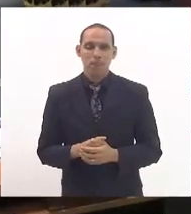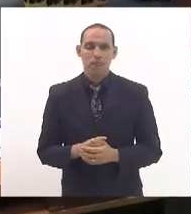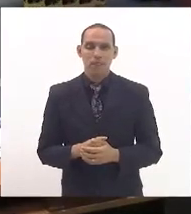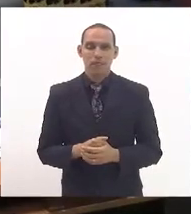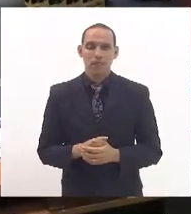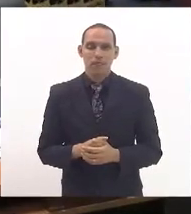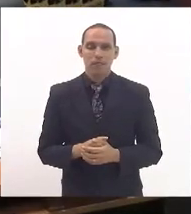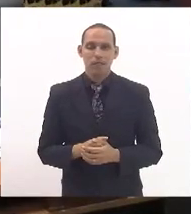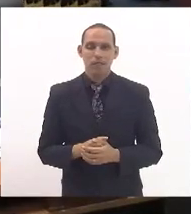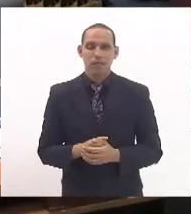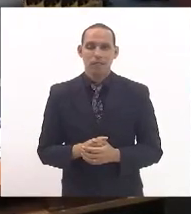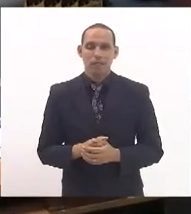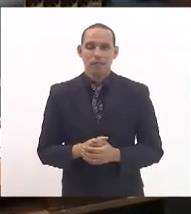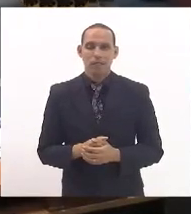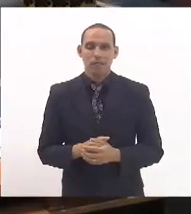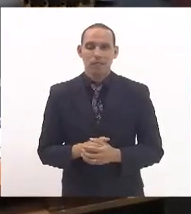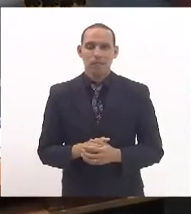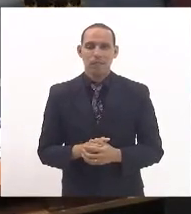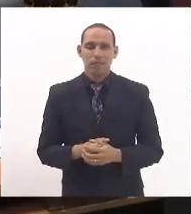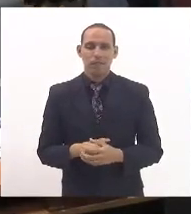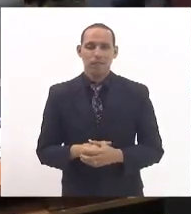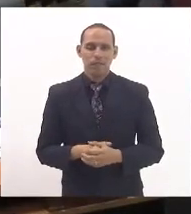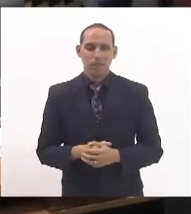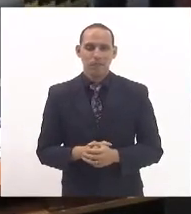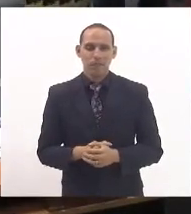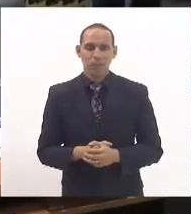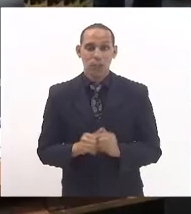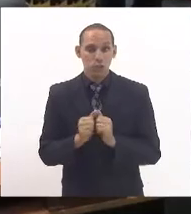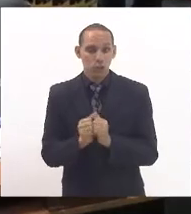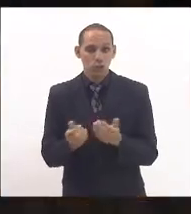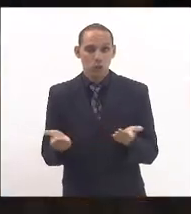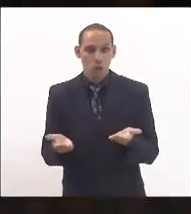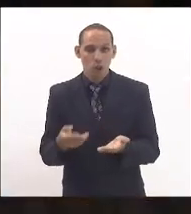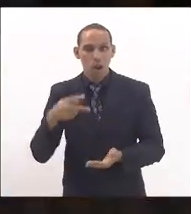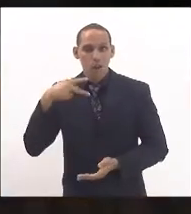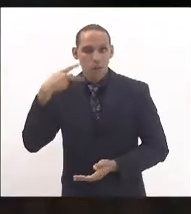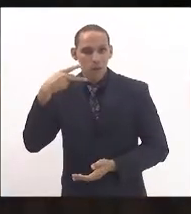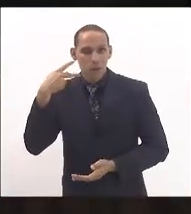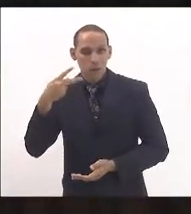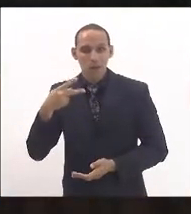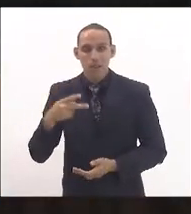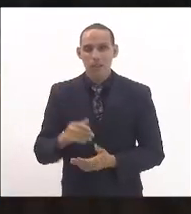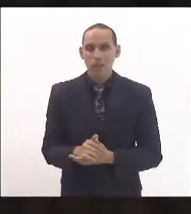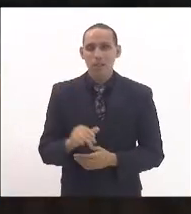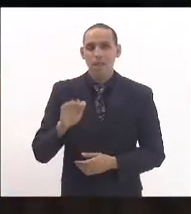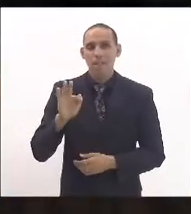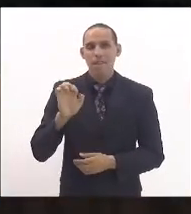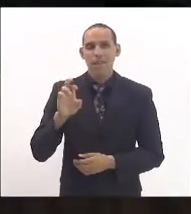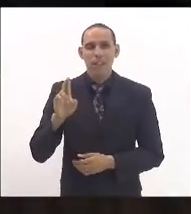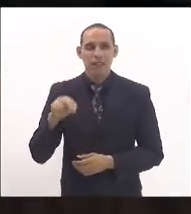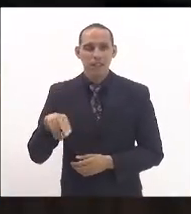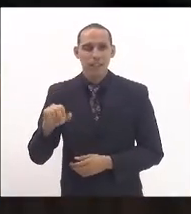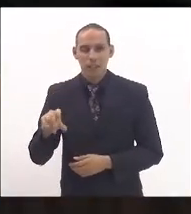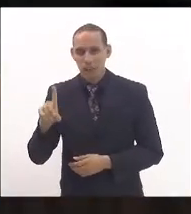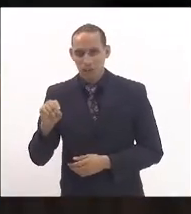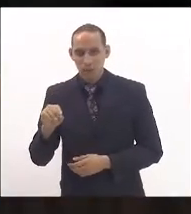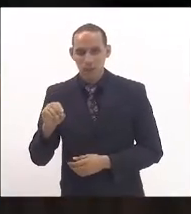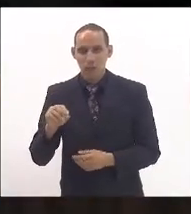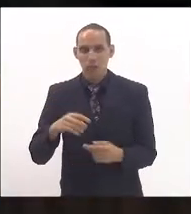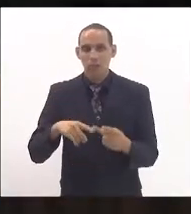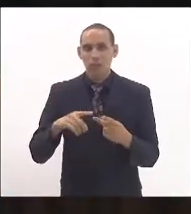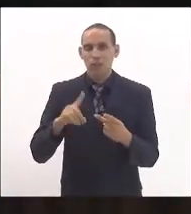Dia 14, hein, presidente? Estão conosco os vereadores de Porto Real, Fernando Beleza e Diogo